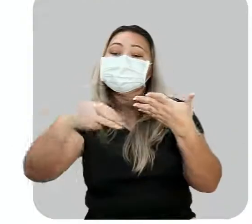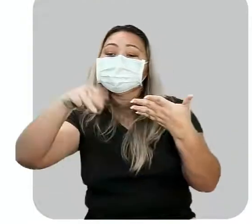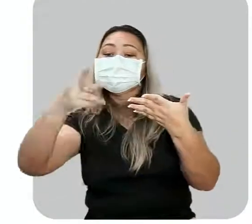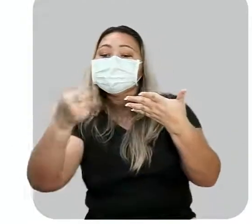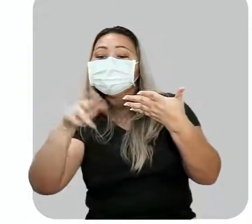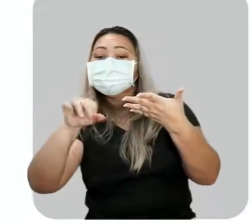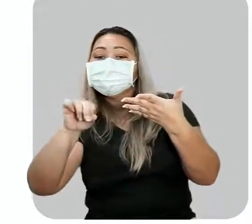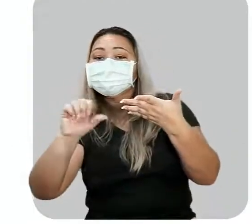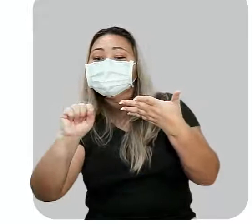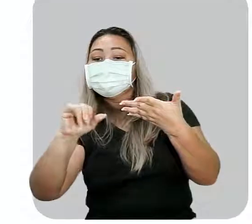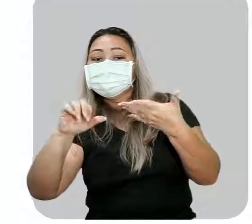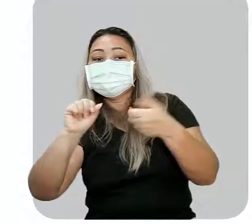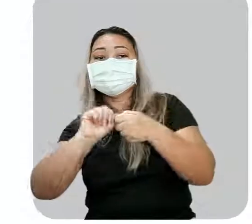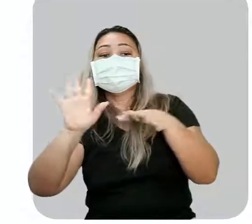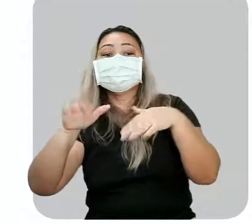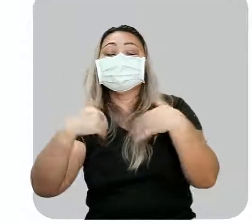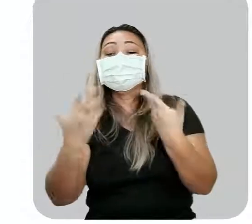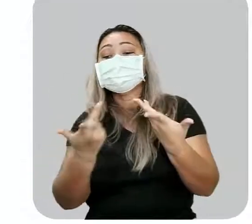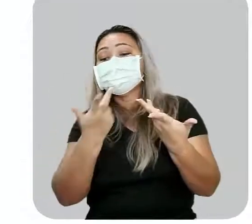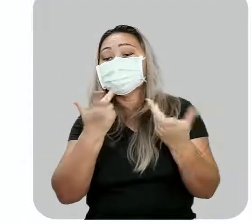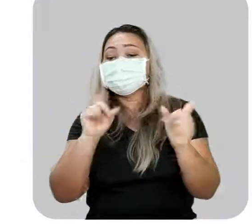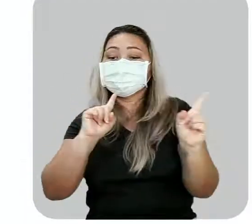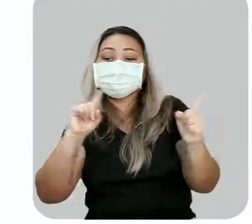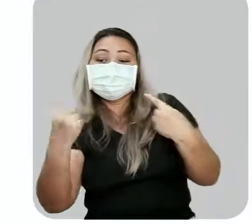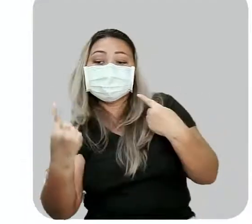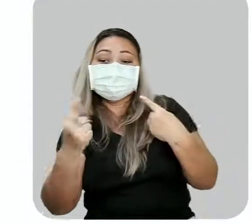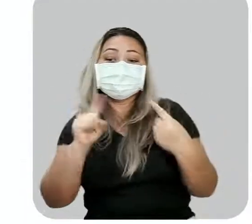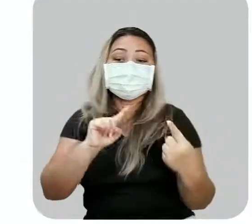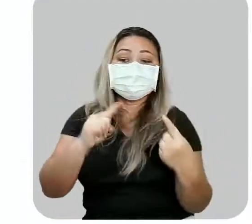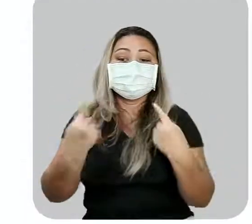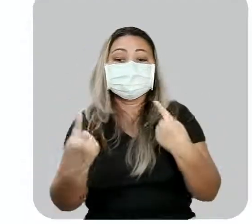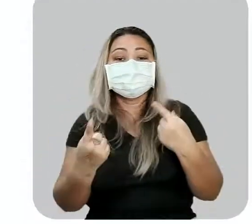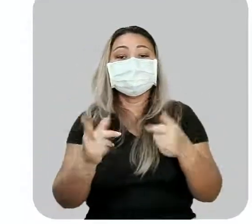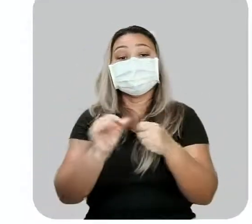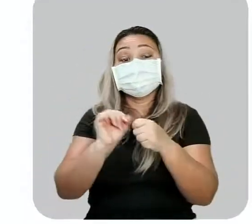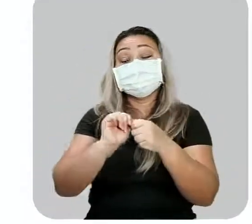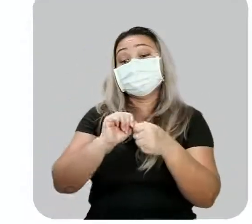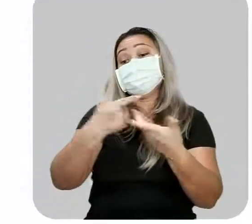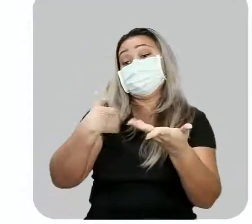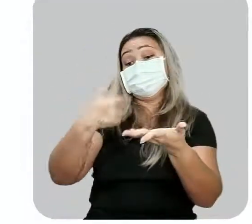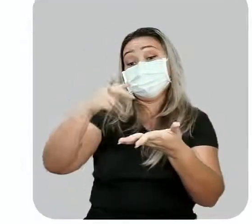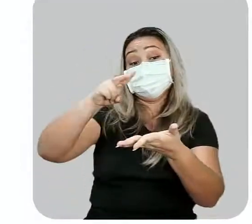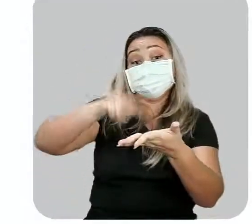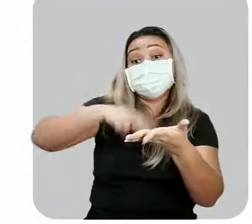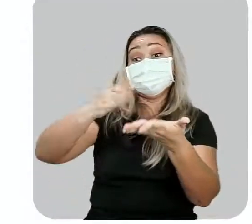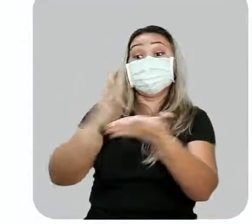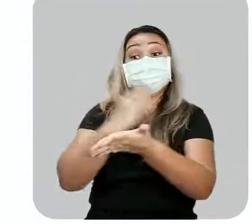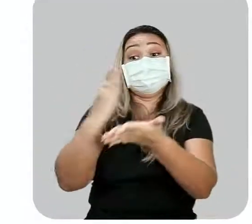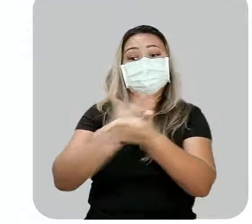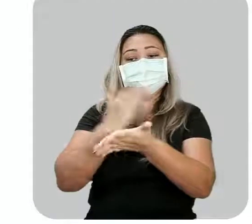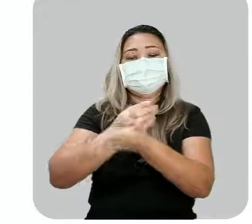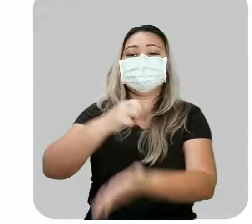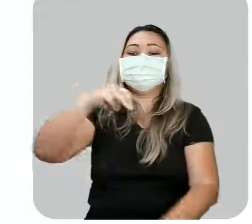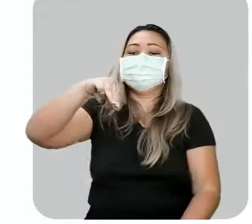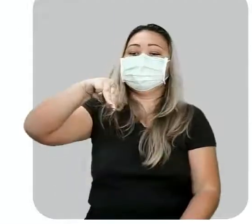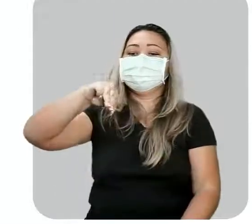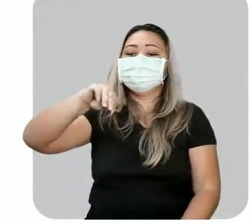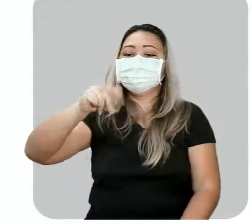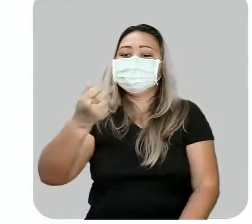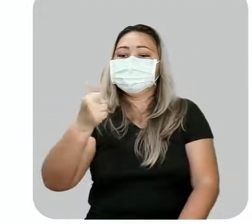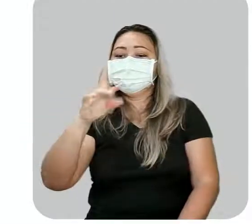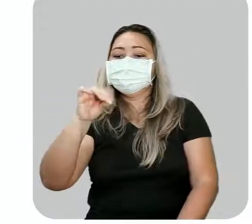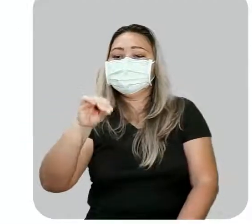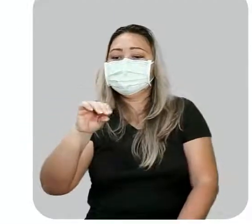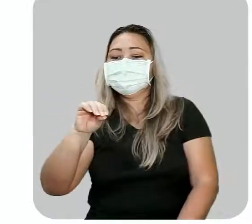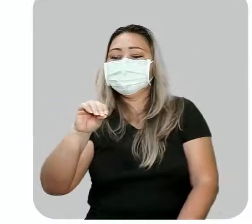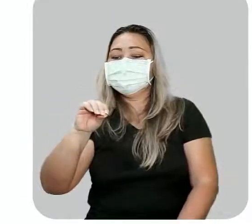do autor pela obra, quando faz aquela inversão. Então, não está dizendo que está lendo Machado, está lendo o livro de Machado